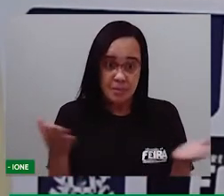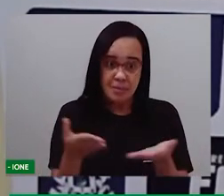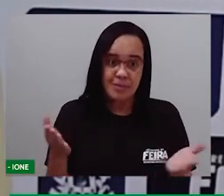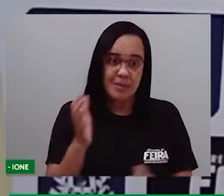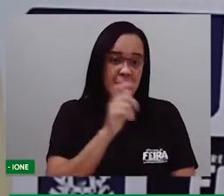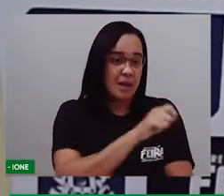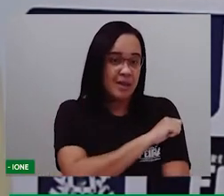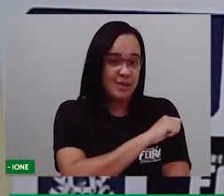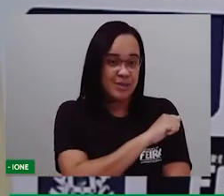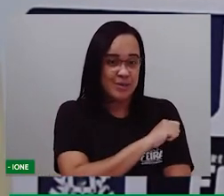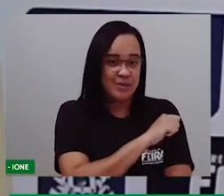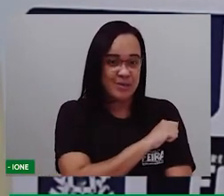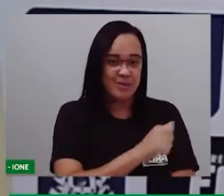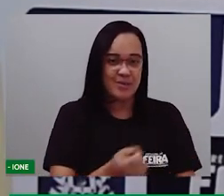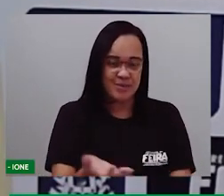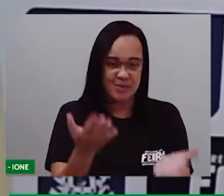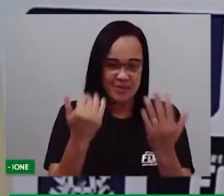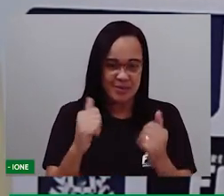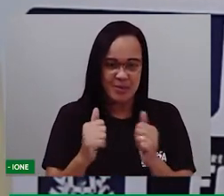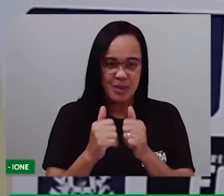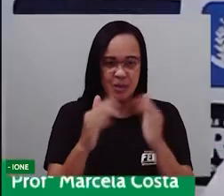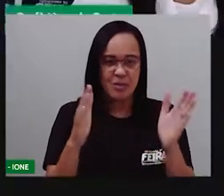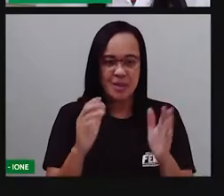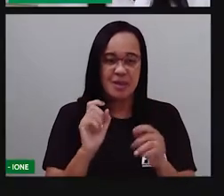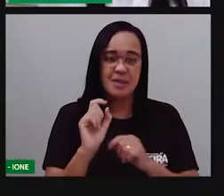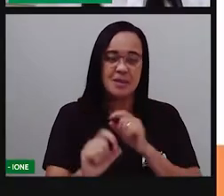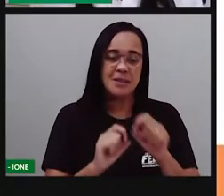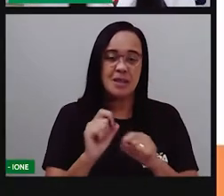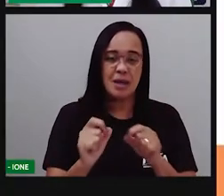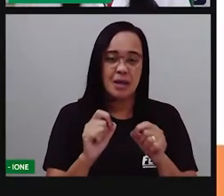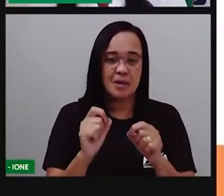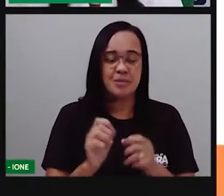querido vamos aqui nesse a